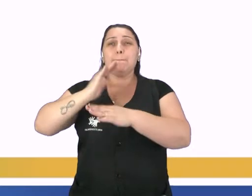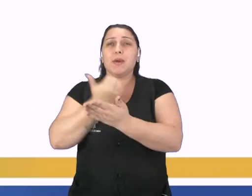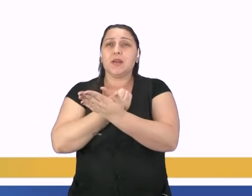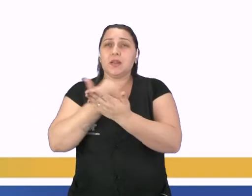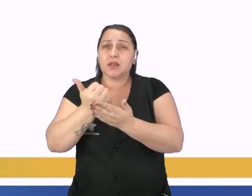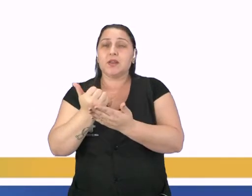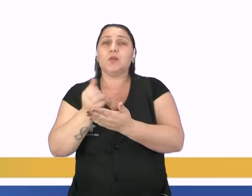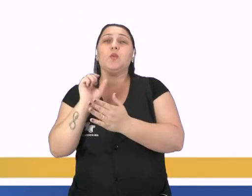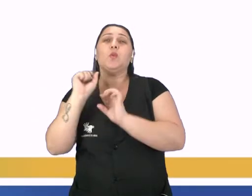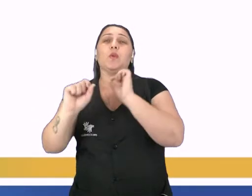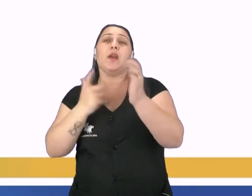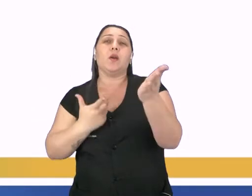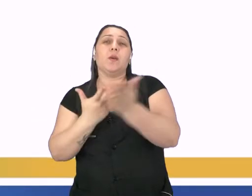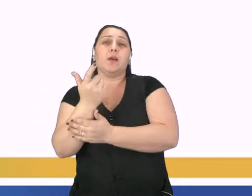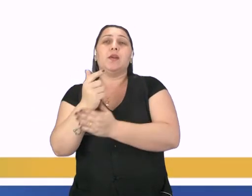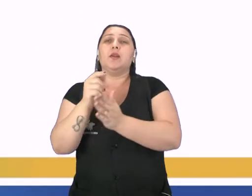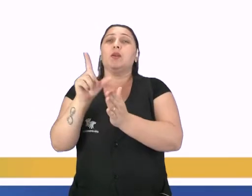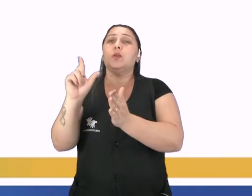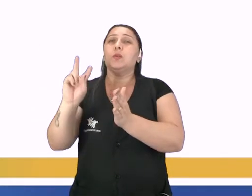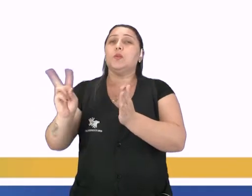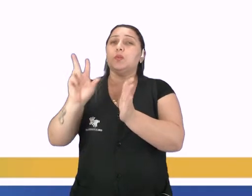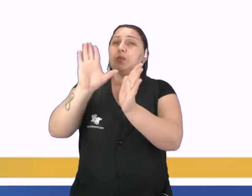que compradores e o preço baixou